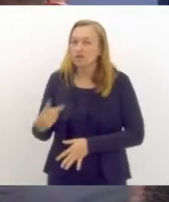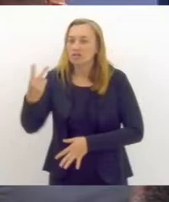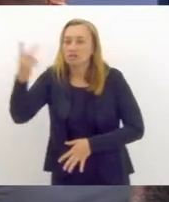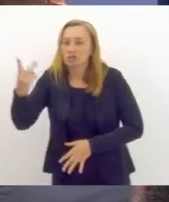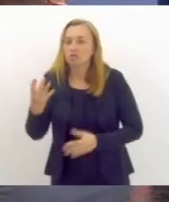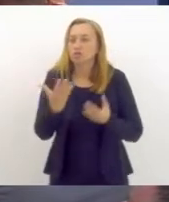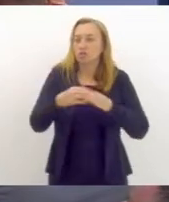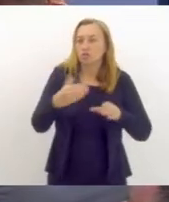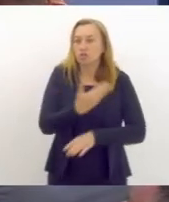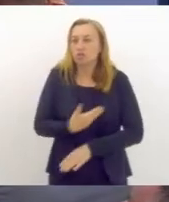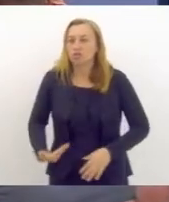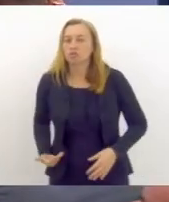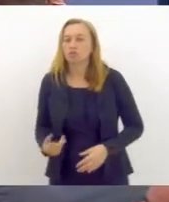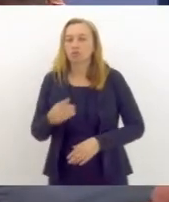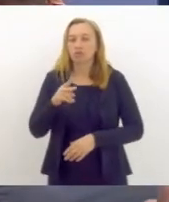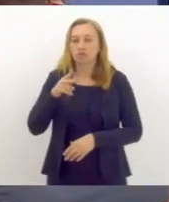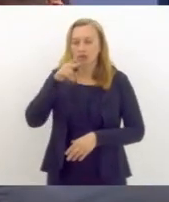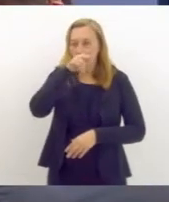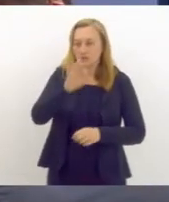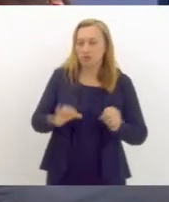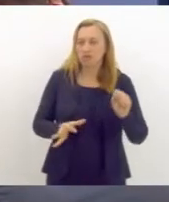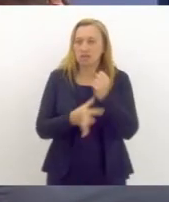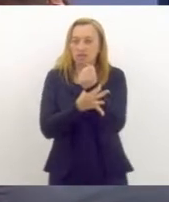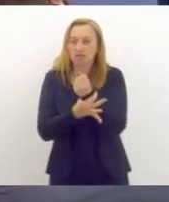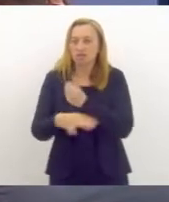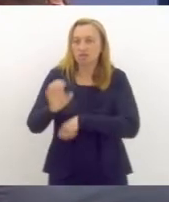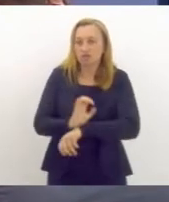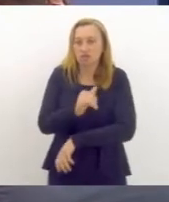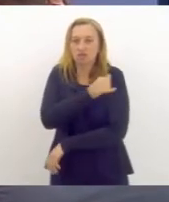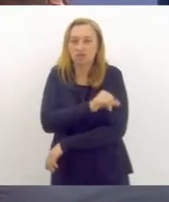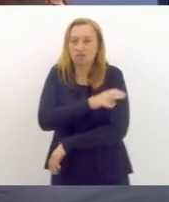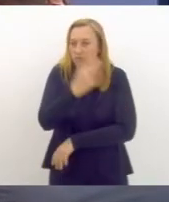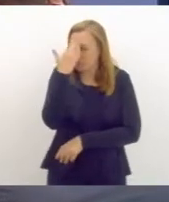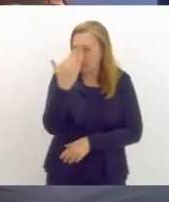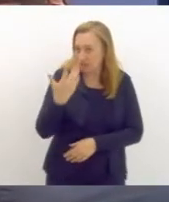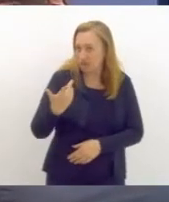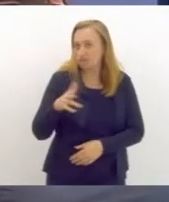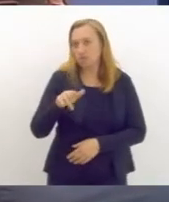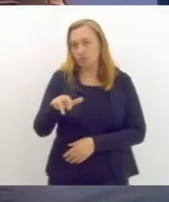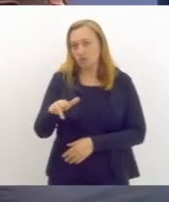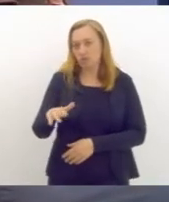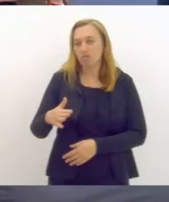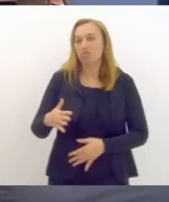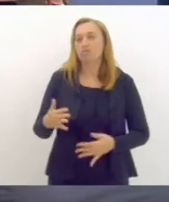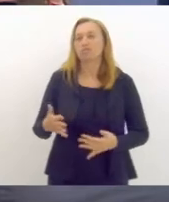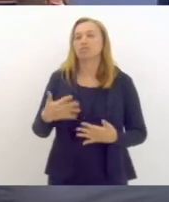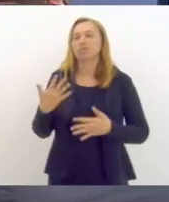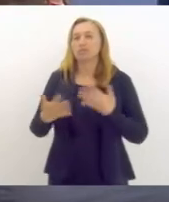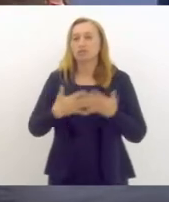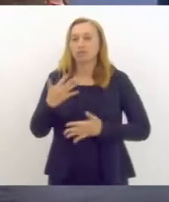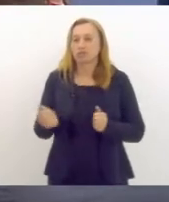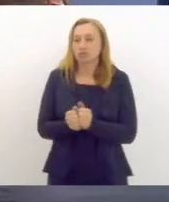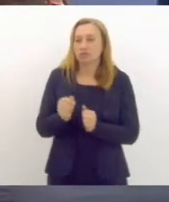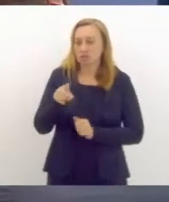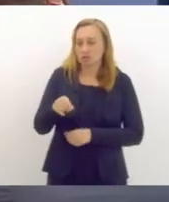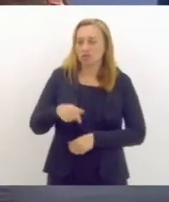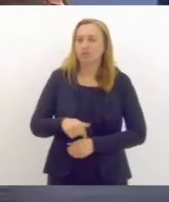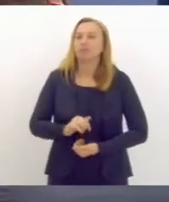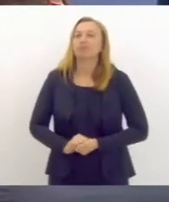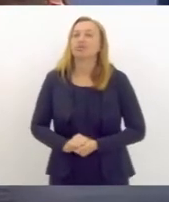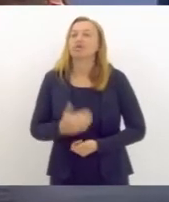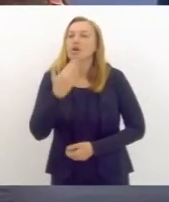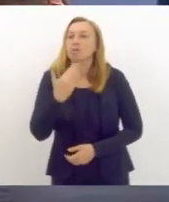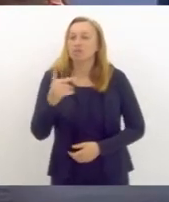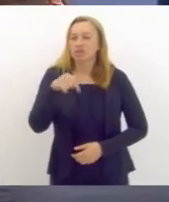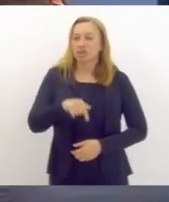forças de segurança que obviamente incluiu o Bombeiro Militar do Estado do Rio de Janeiro então Obrigado meu irmão uma honra a tua presença quero fazer uma